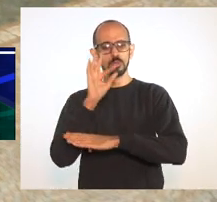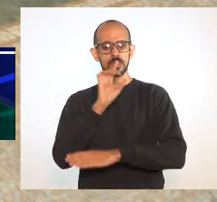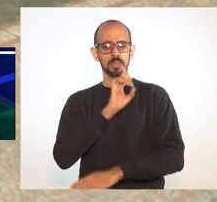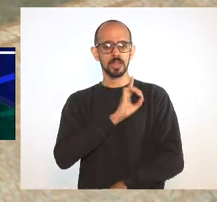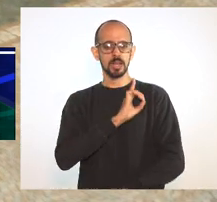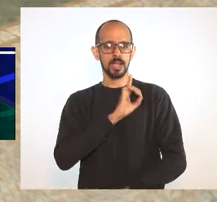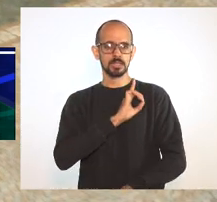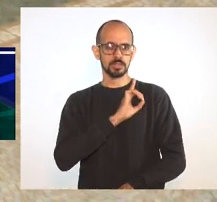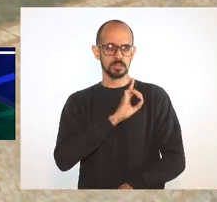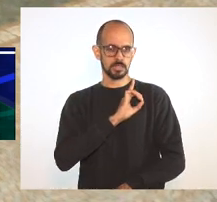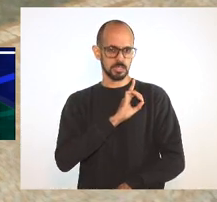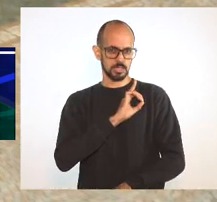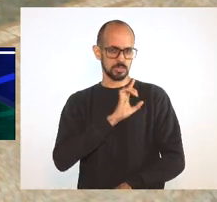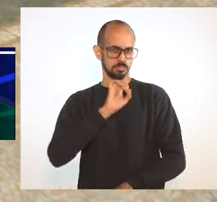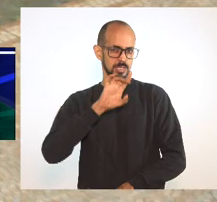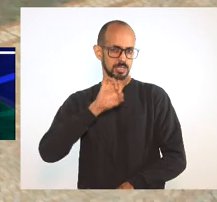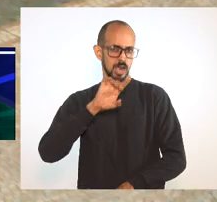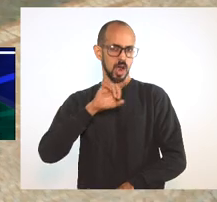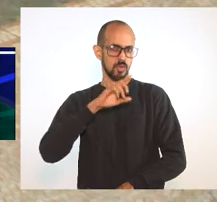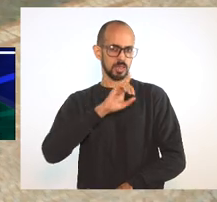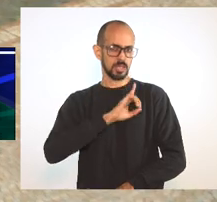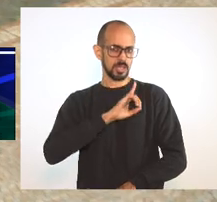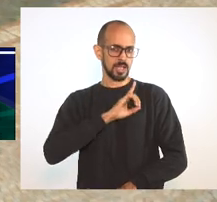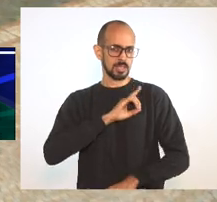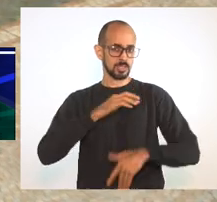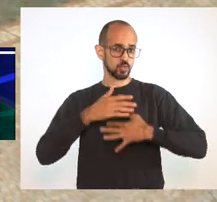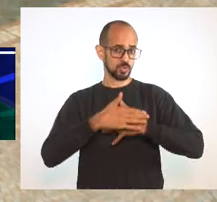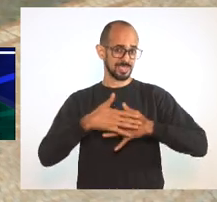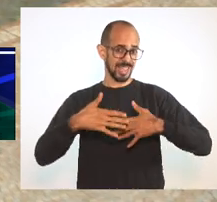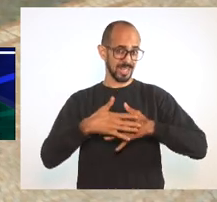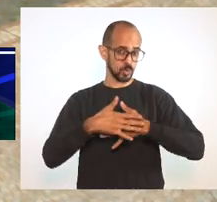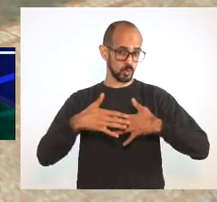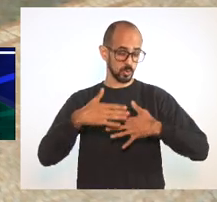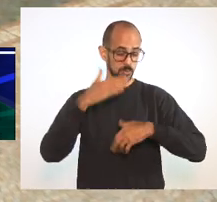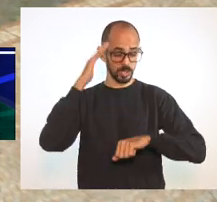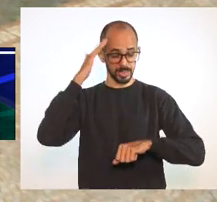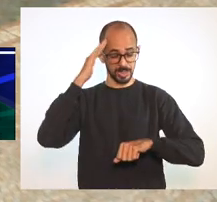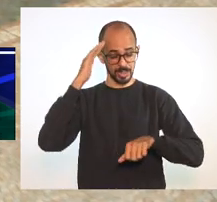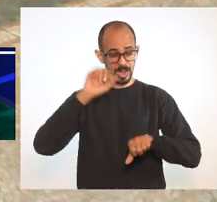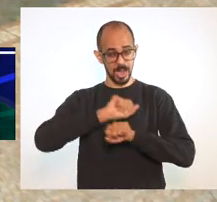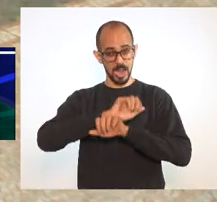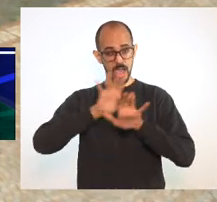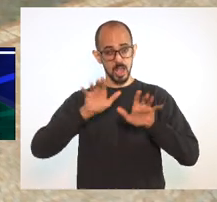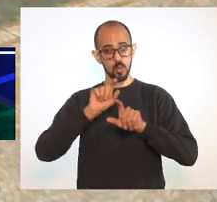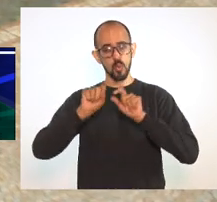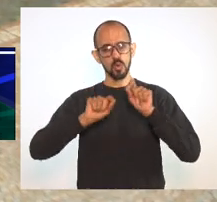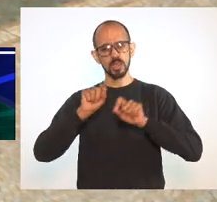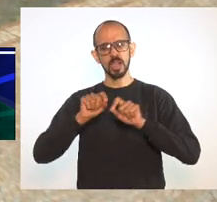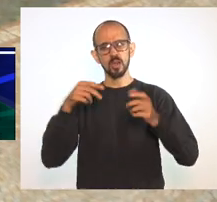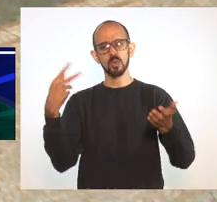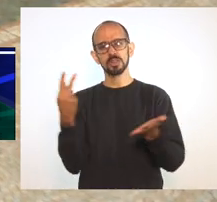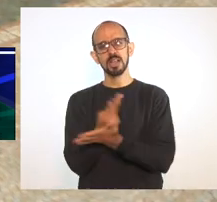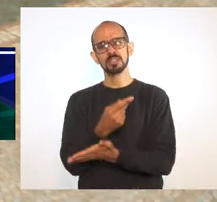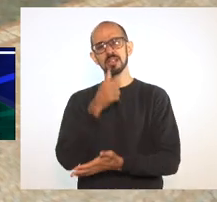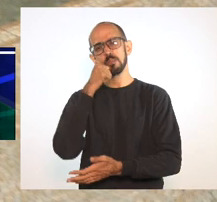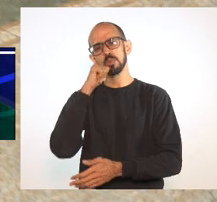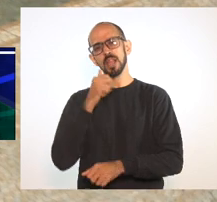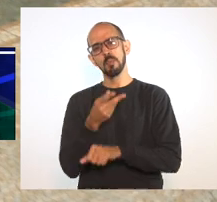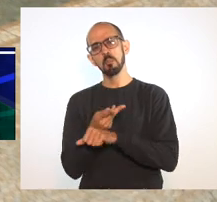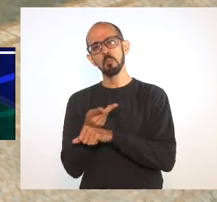precisamente na Delegacia de Mulheres do Centro, para entender o que levava essas mulheres a